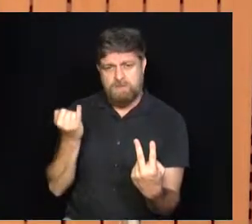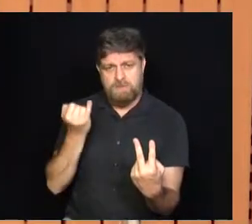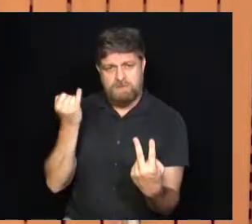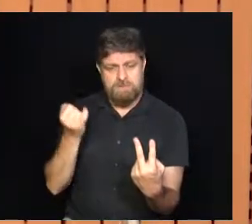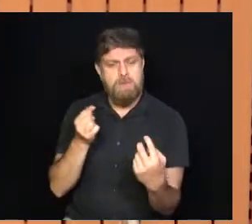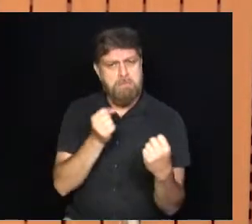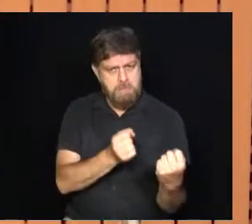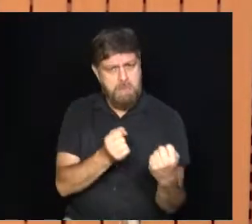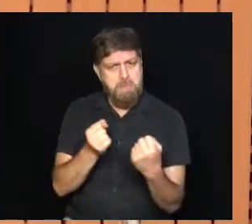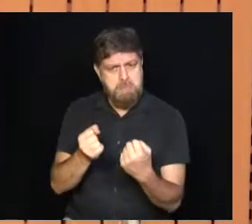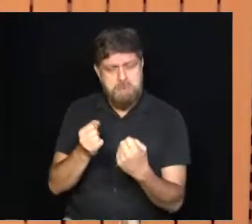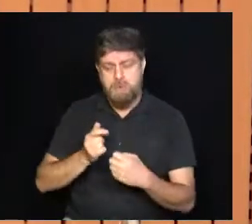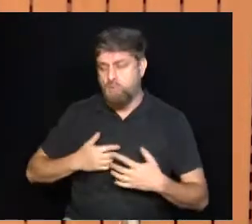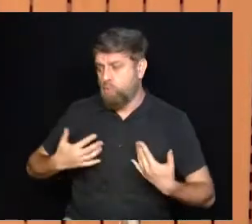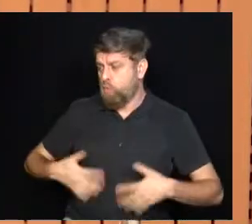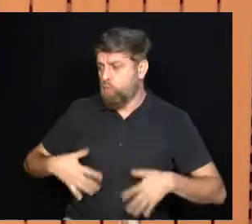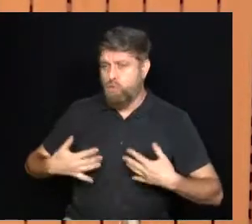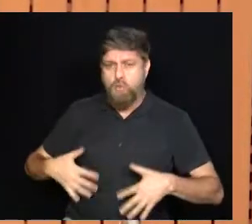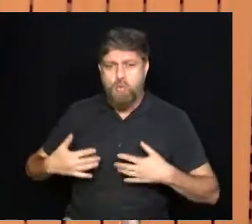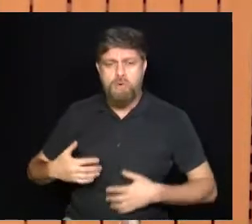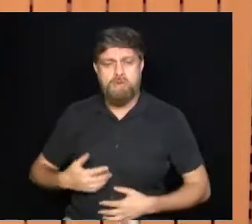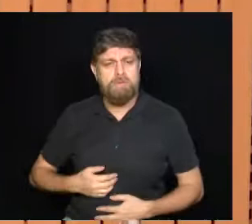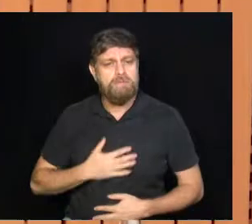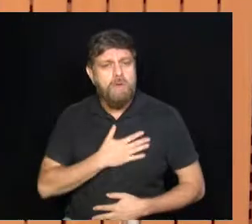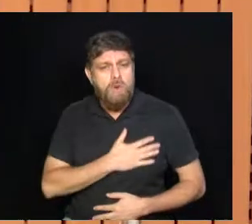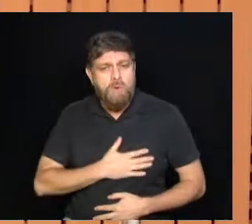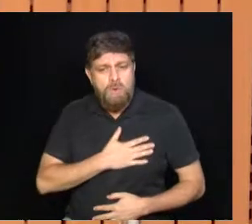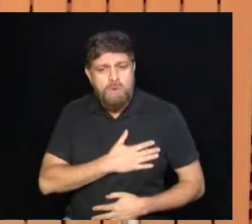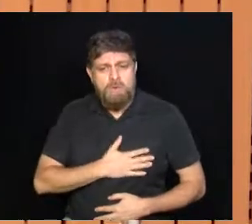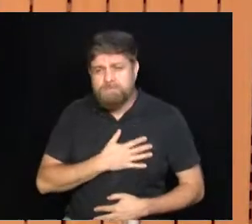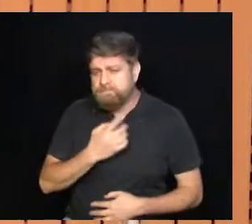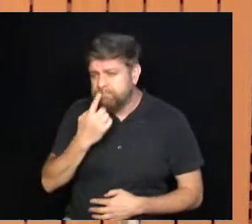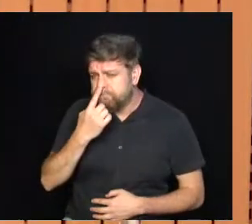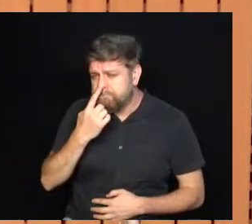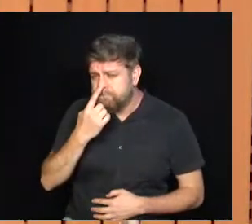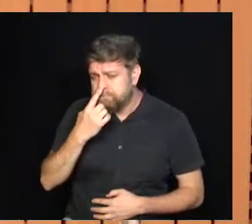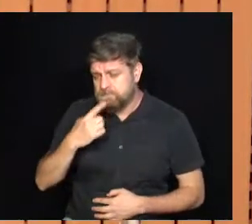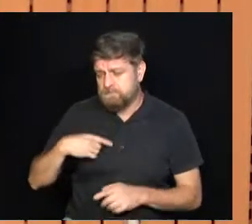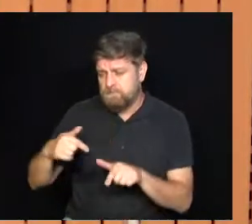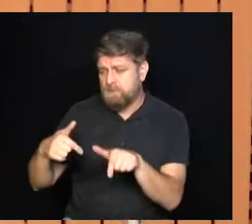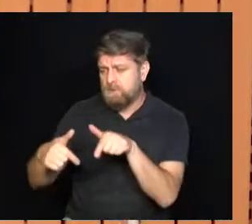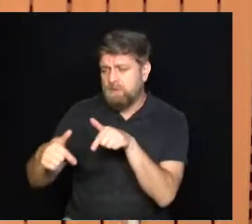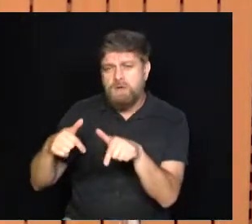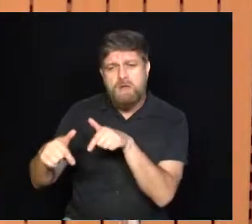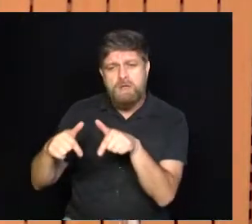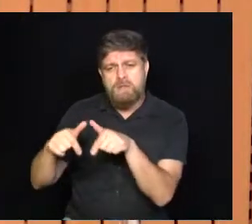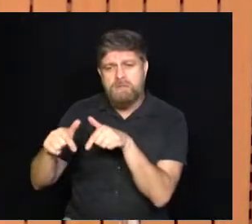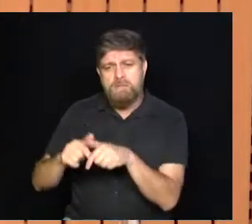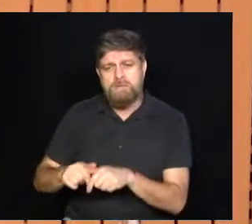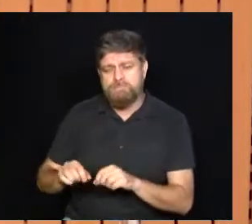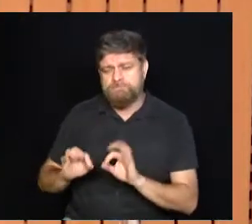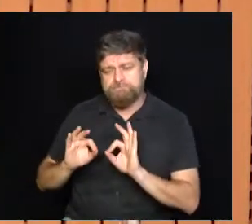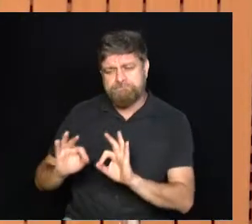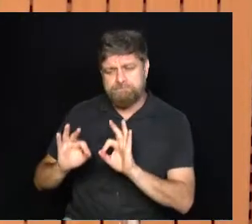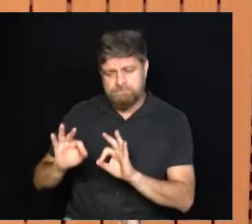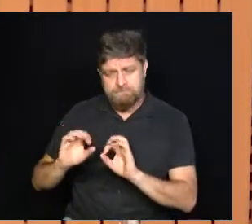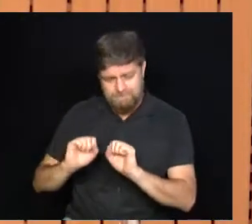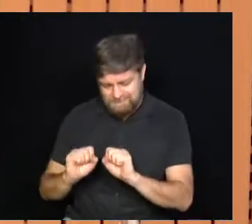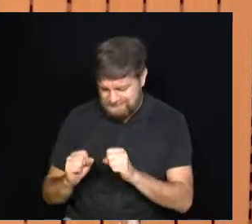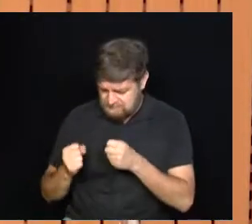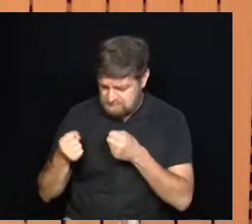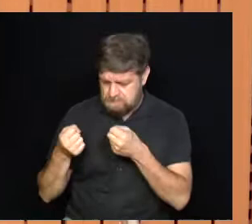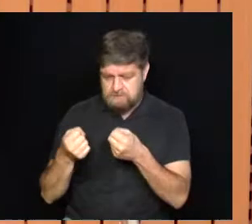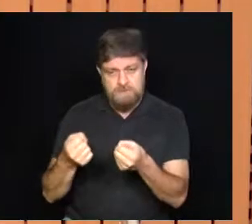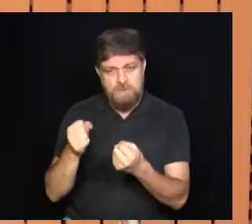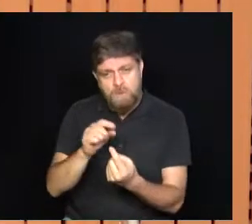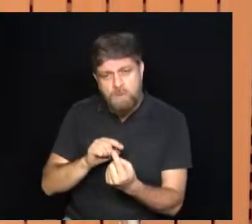nossa cidade, né? São duas pessoas que eu gosto muito, que têm feito um grande trabalho, que não medem esforços para